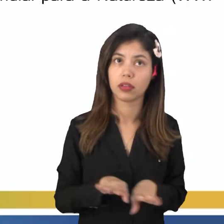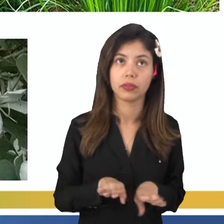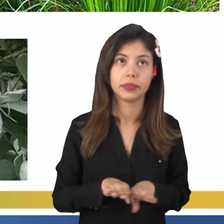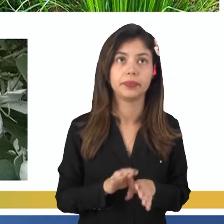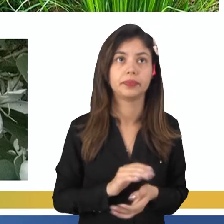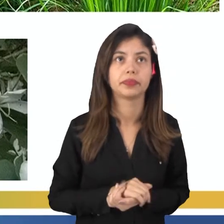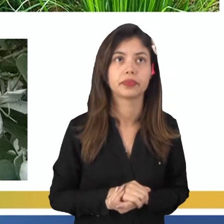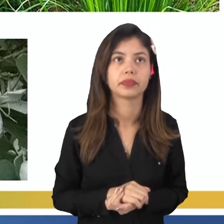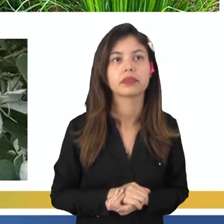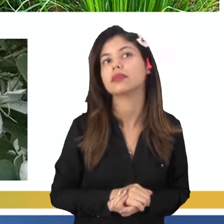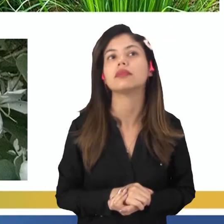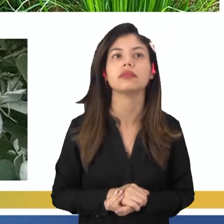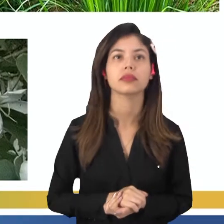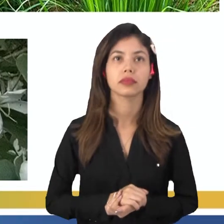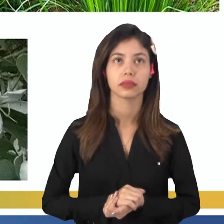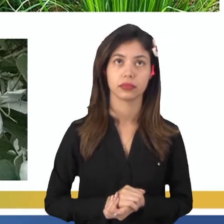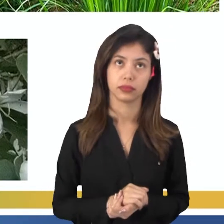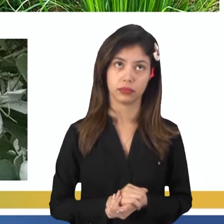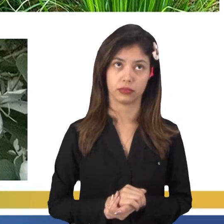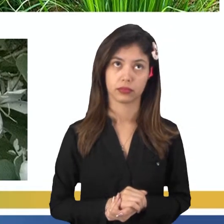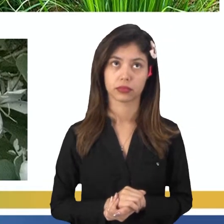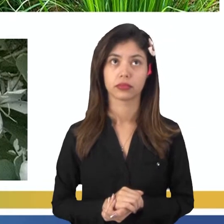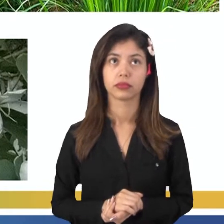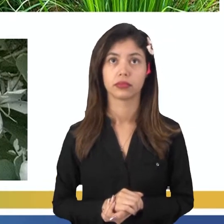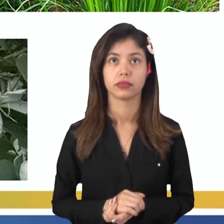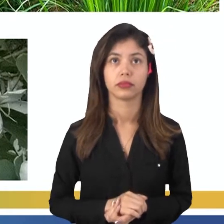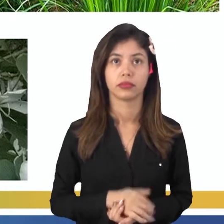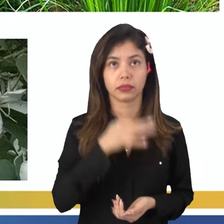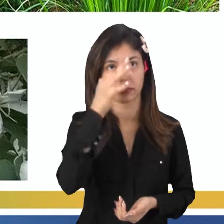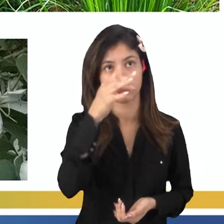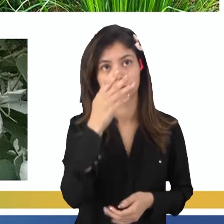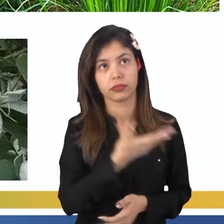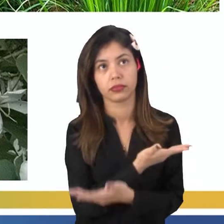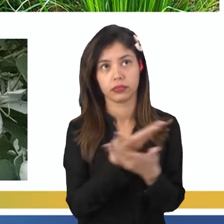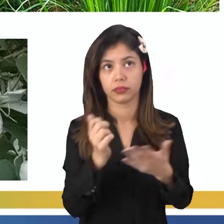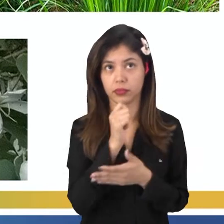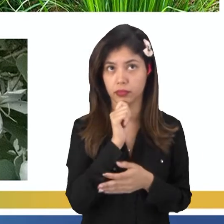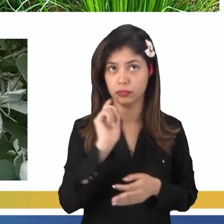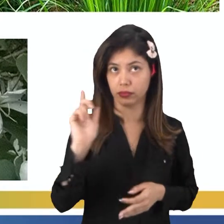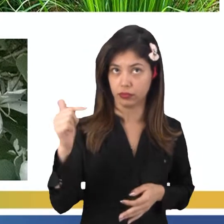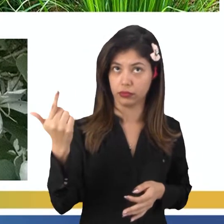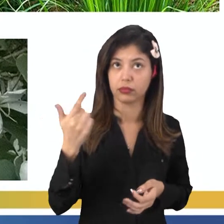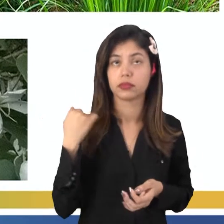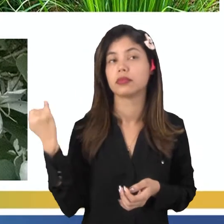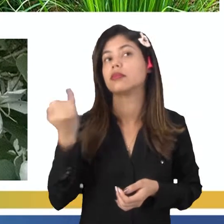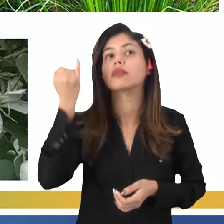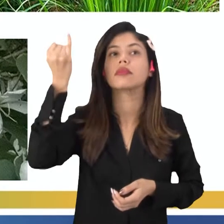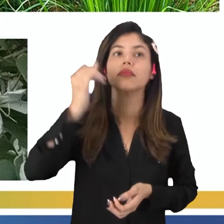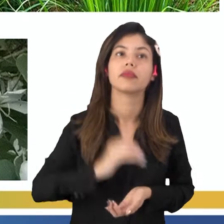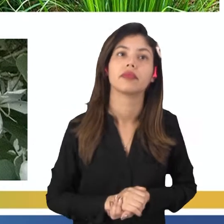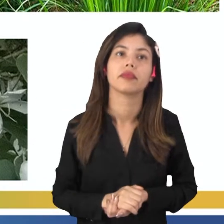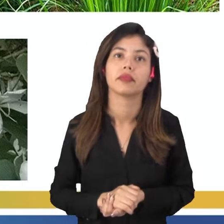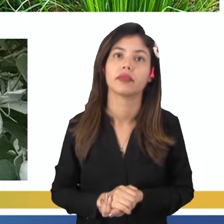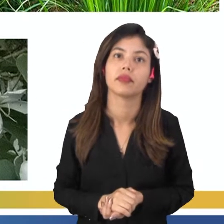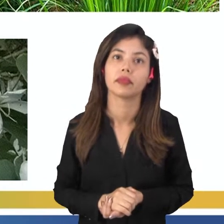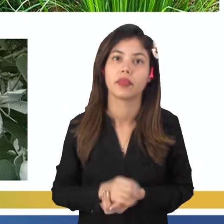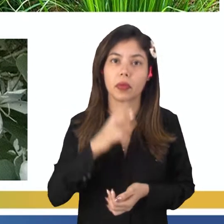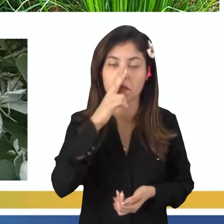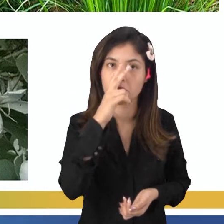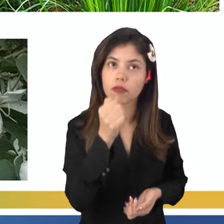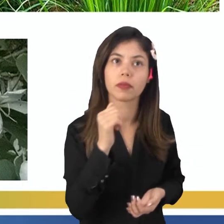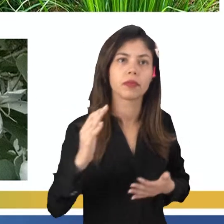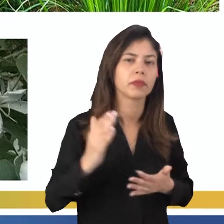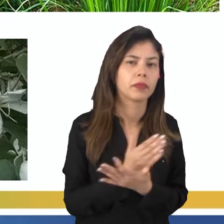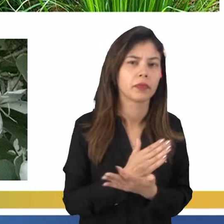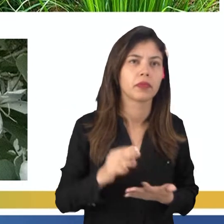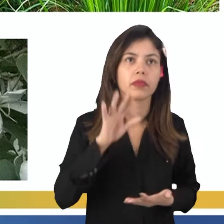enfim. E aí, na flora da Amazônia, nós temos ainda outros aspectos importantes, que é o poder